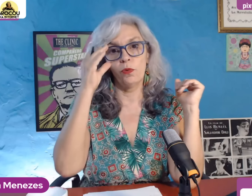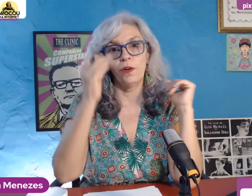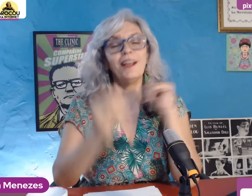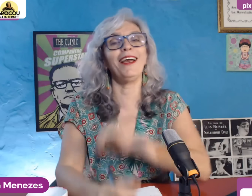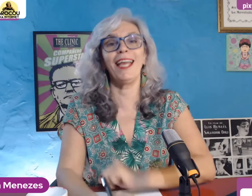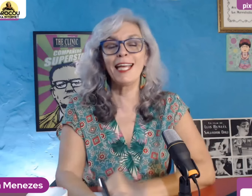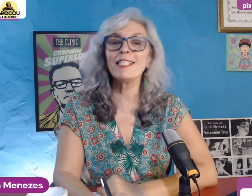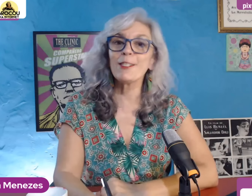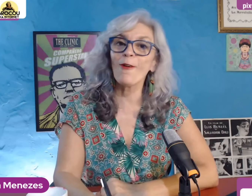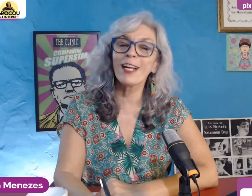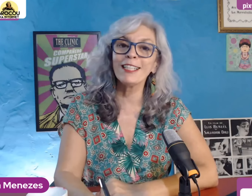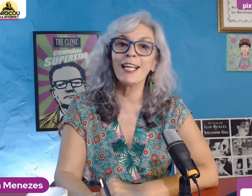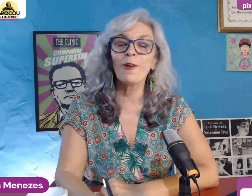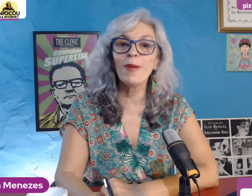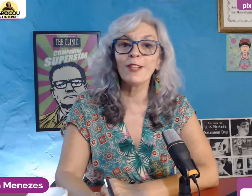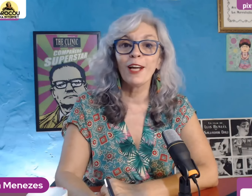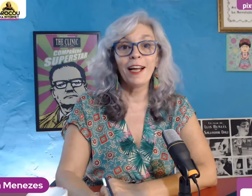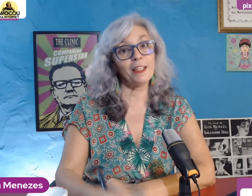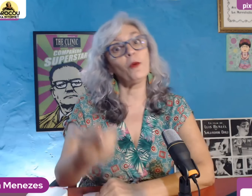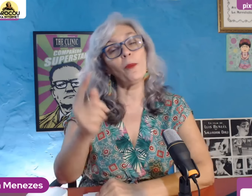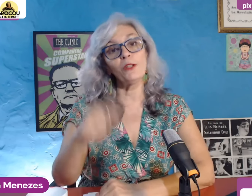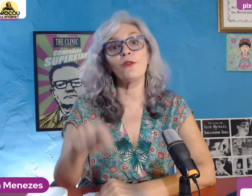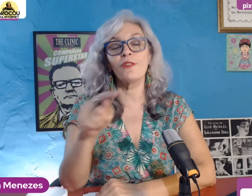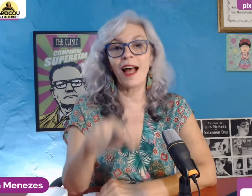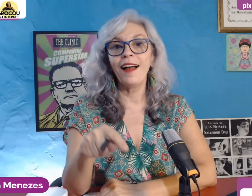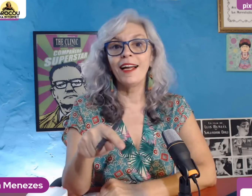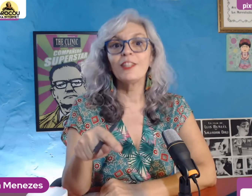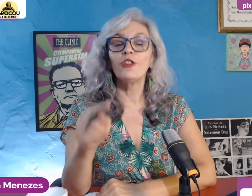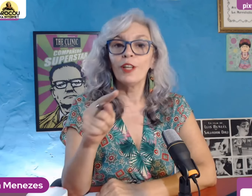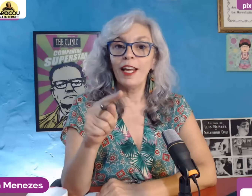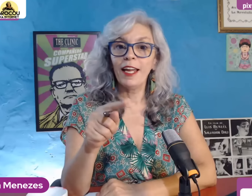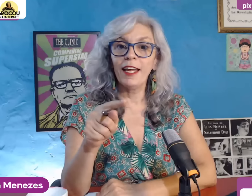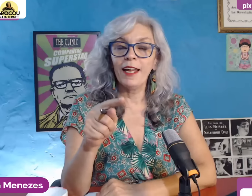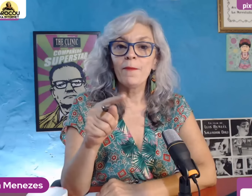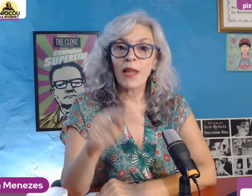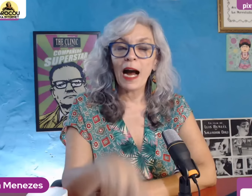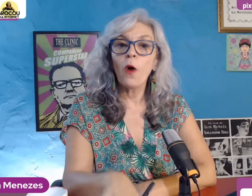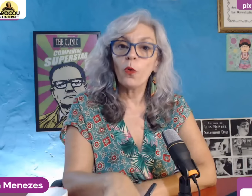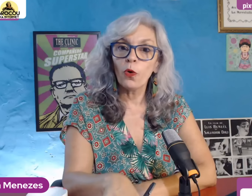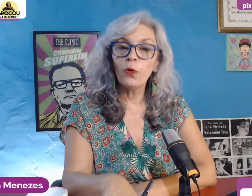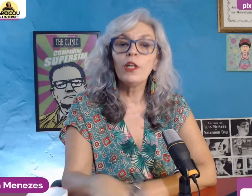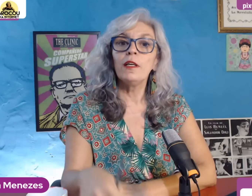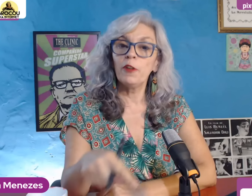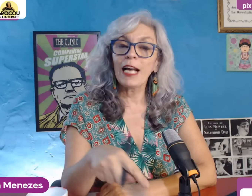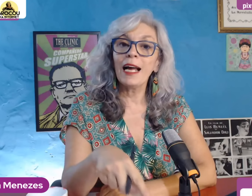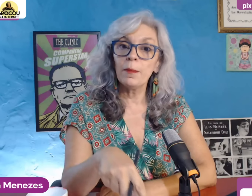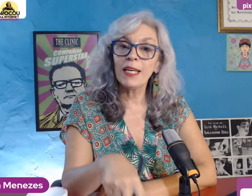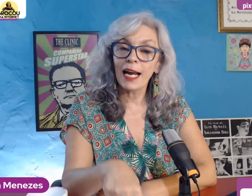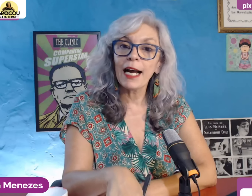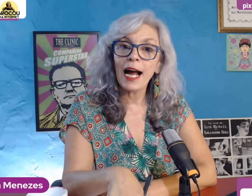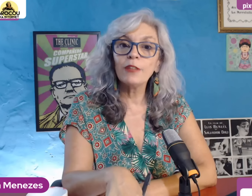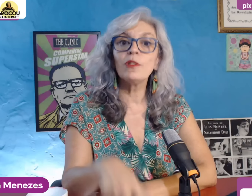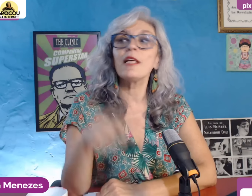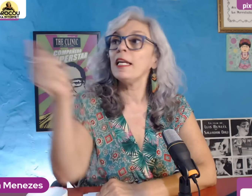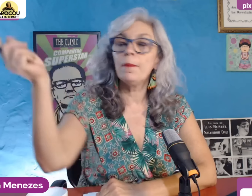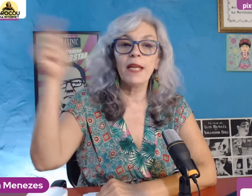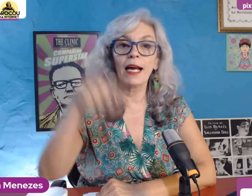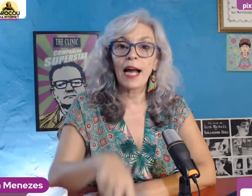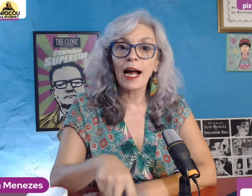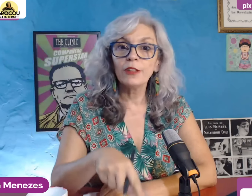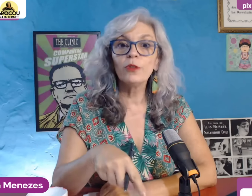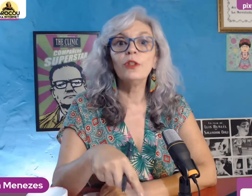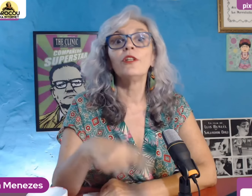ilegal. Esse é o grande argumento. Então, pode usar álcool e ficar embriagado e